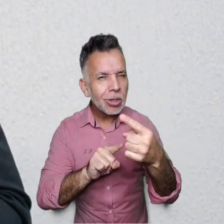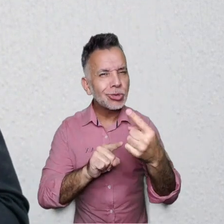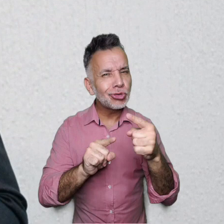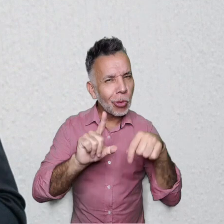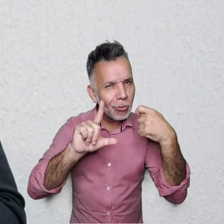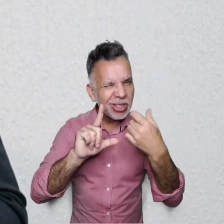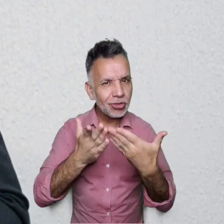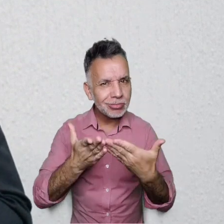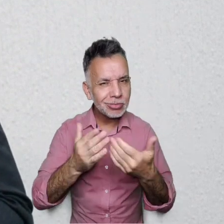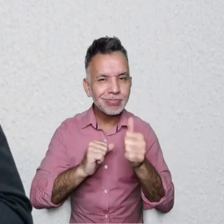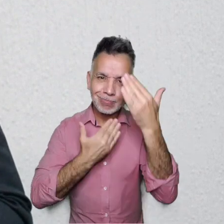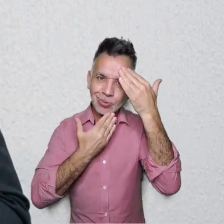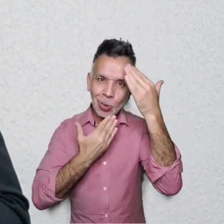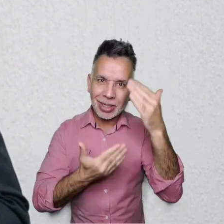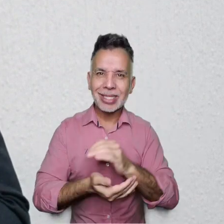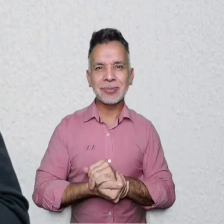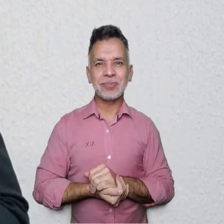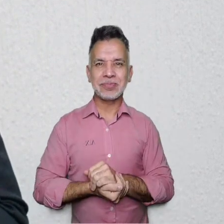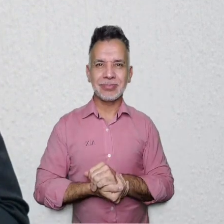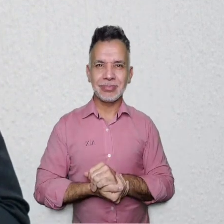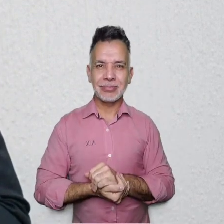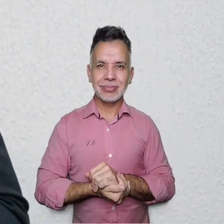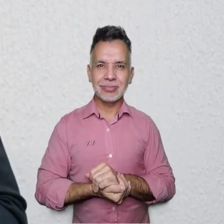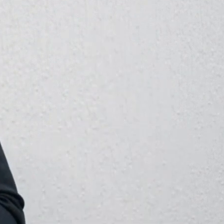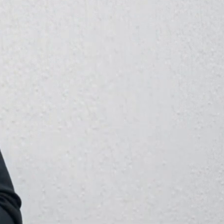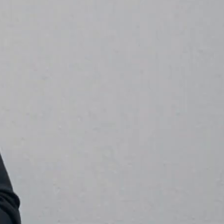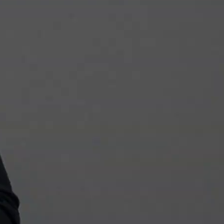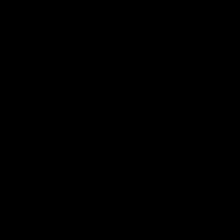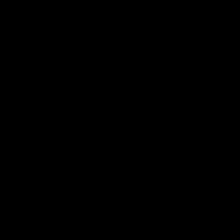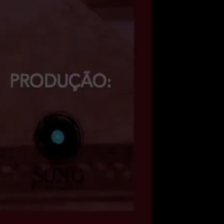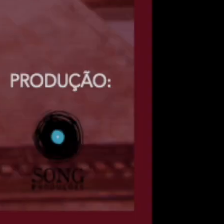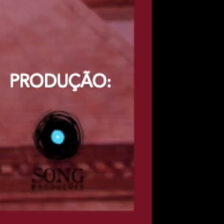que tenham gostado e espero vocês no próximo vídeo. Obrigado.